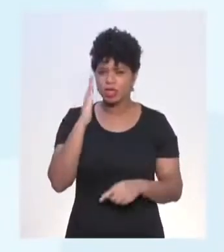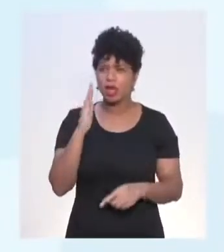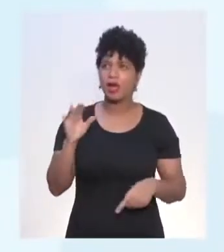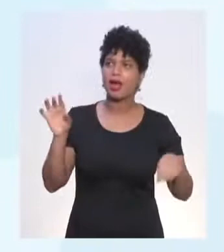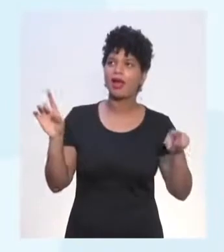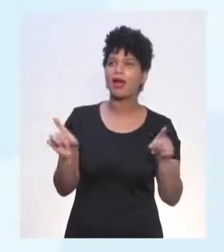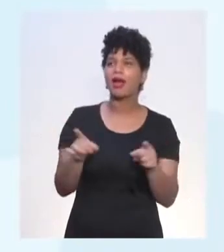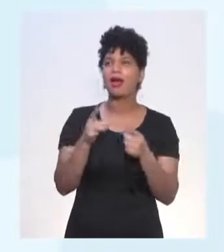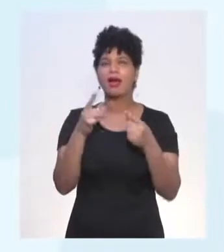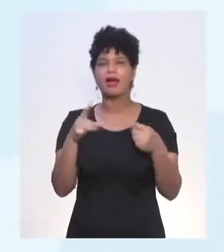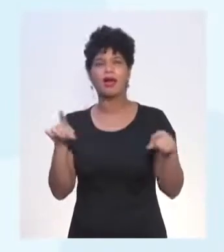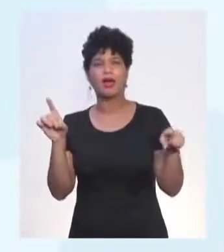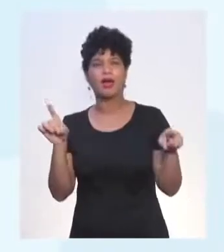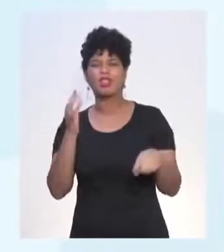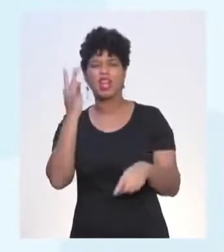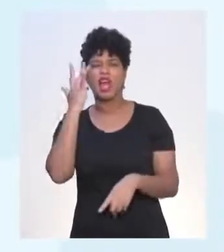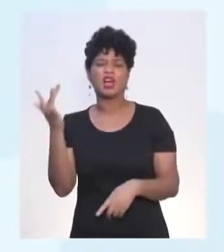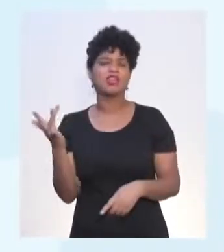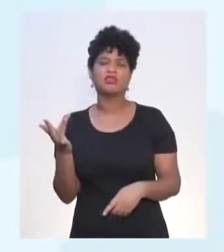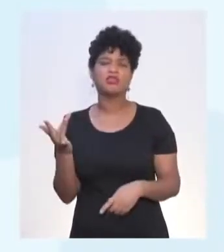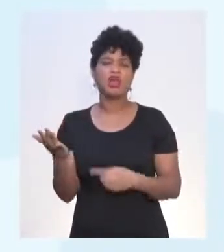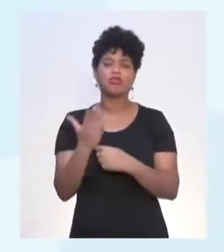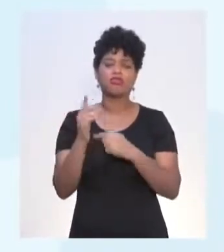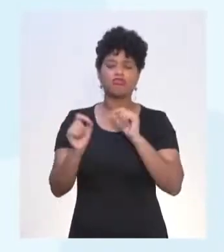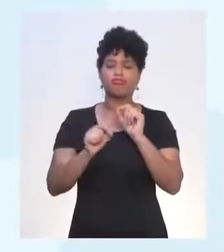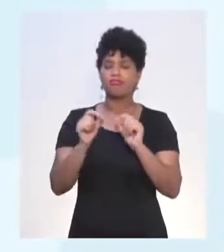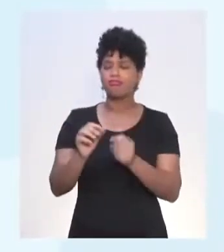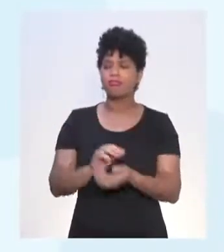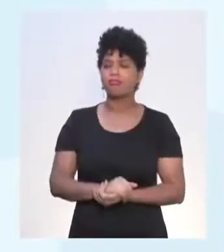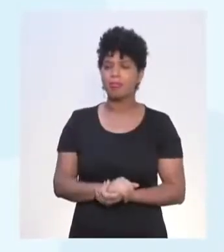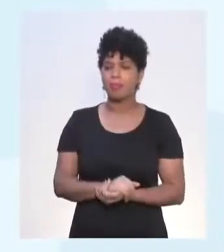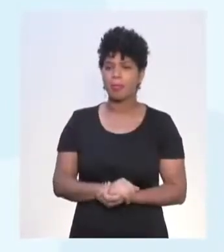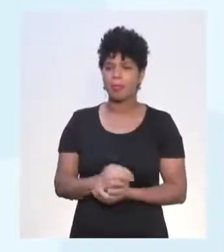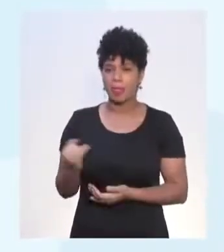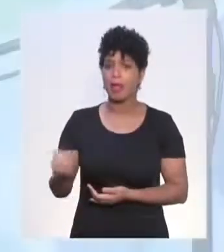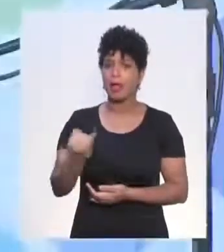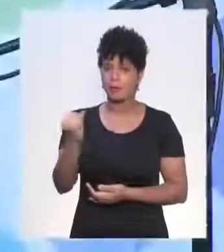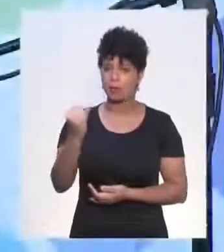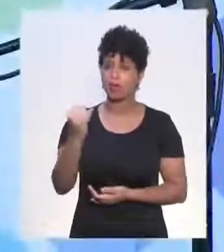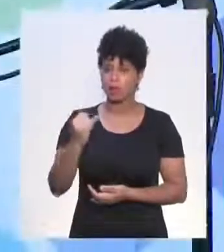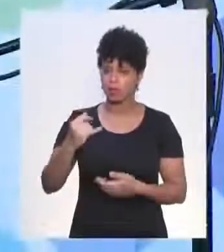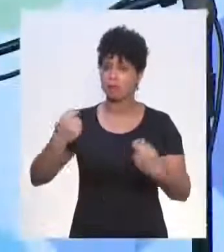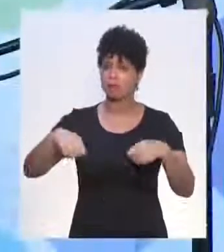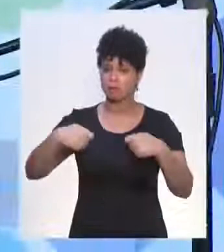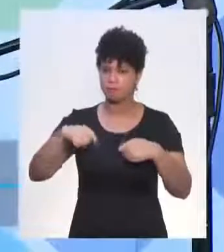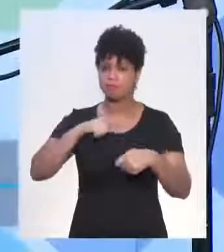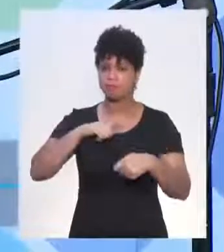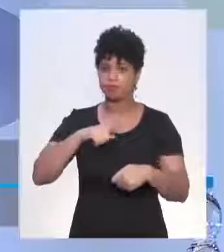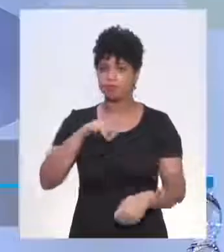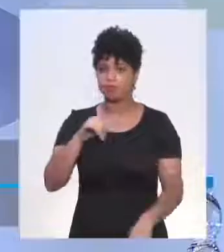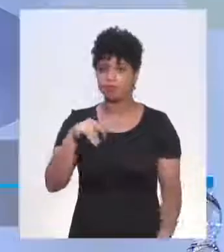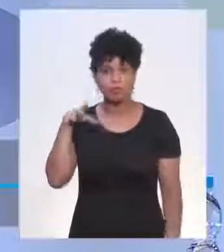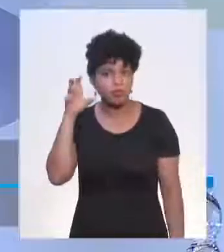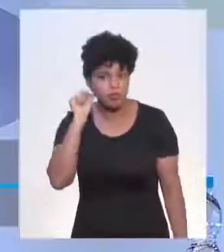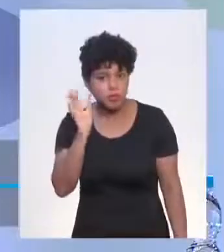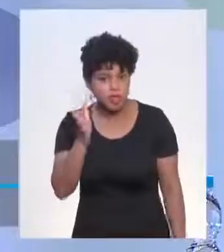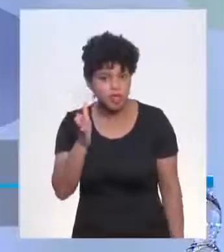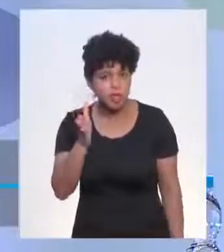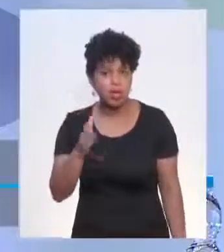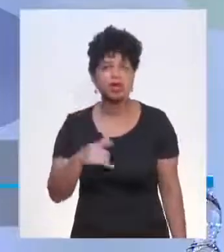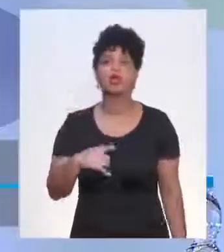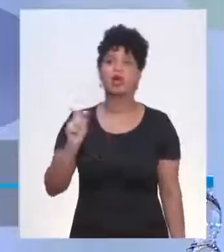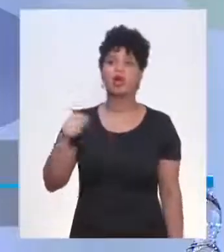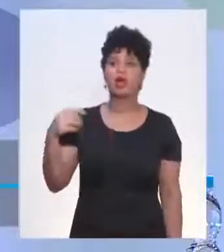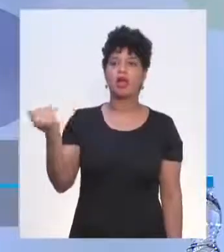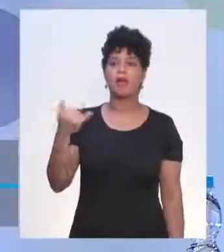trilha sonora tá aqui que serve e é muito muito importante em a trilha sonora e se você já ouviu pode contar aí para gente